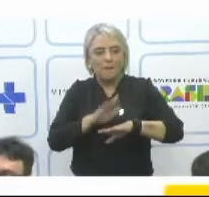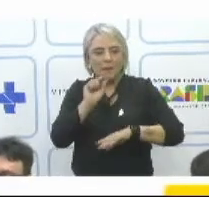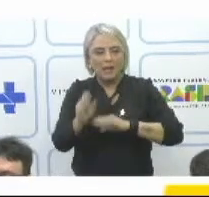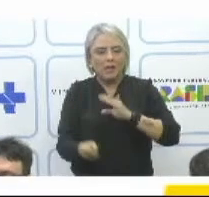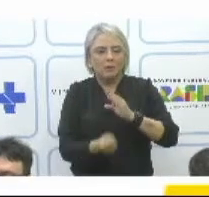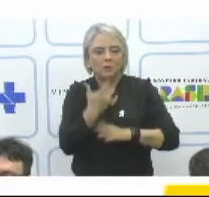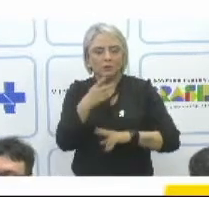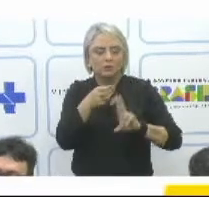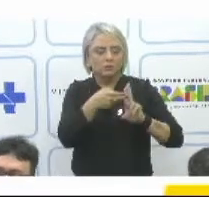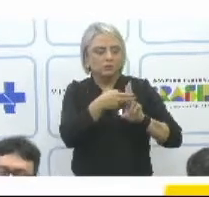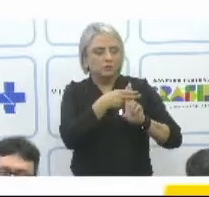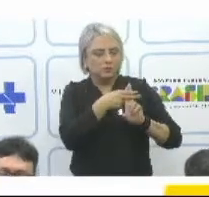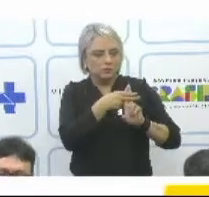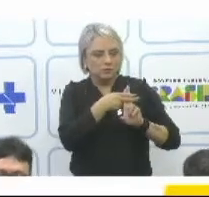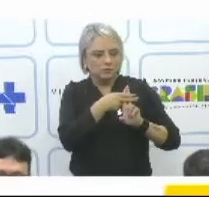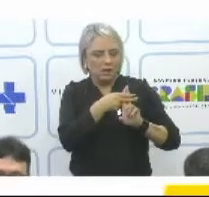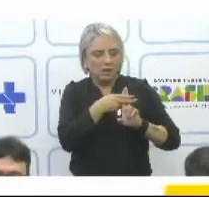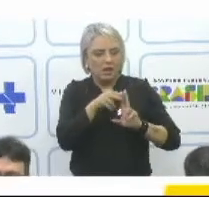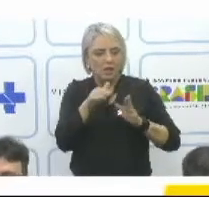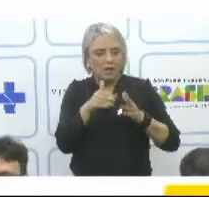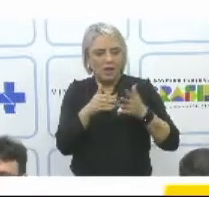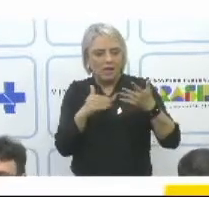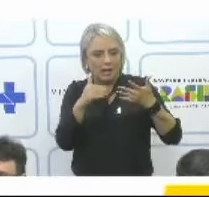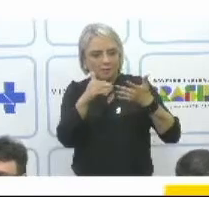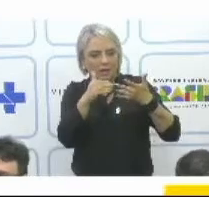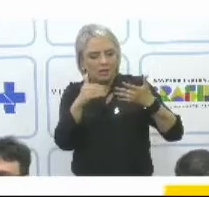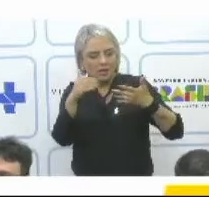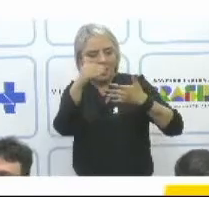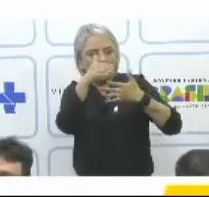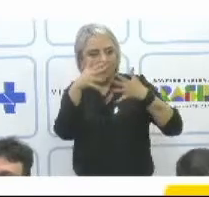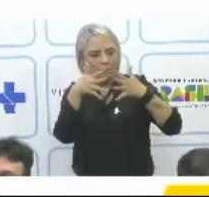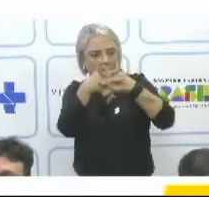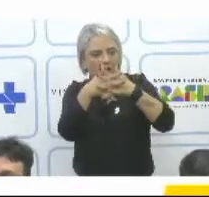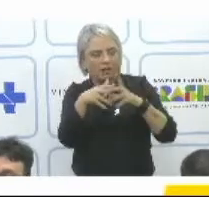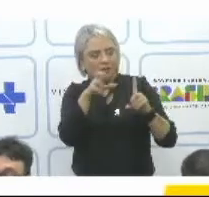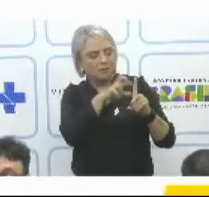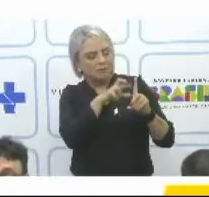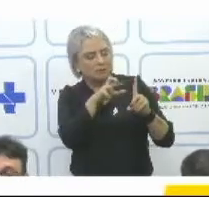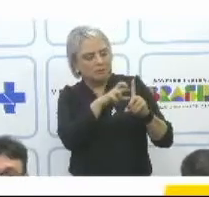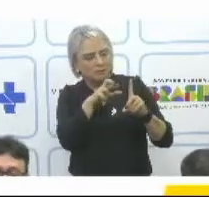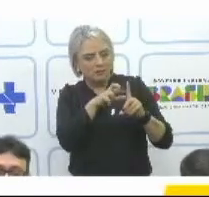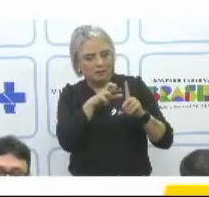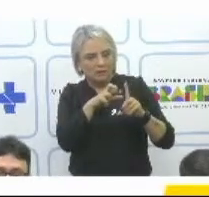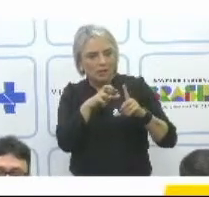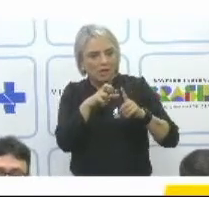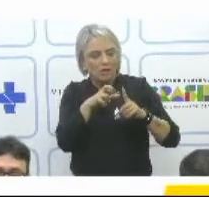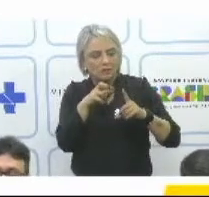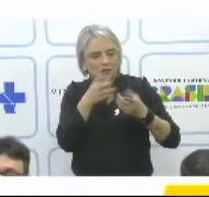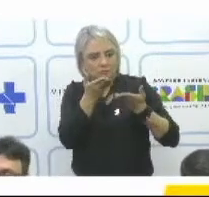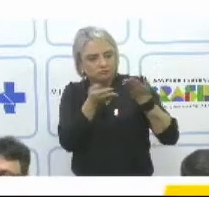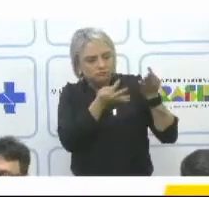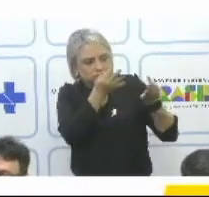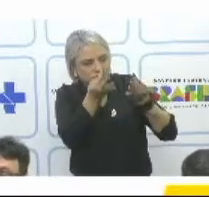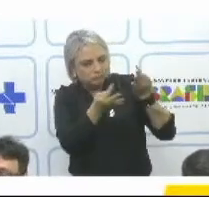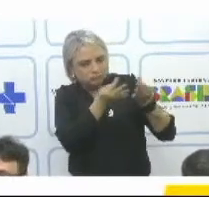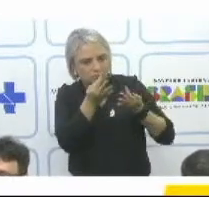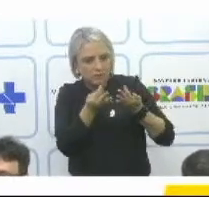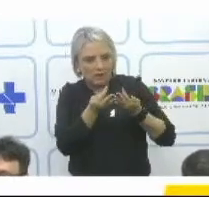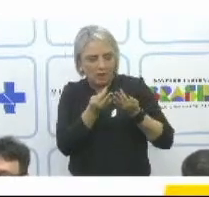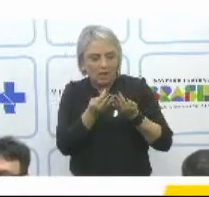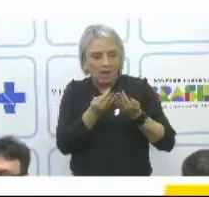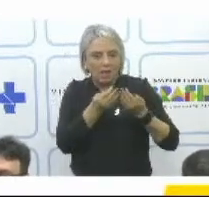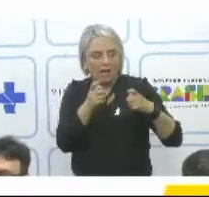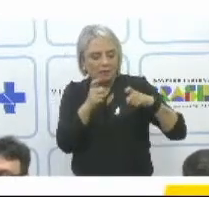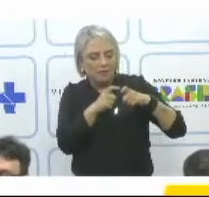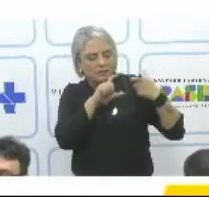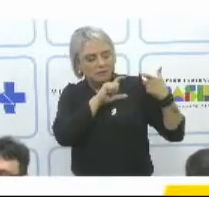hoje no SUS, tanto na média e alta complexidade, quanto na atenção primária, são os procedimentos, né, da medicina